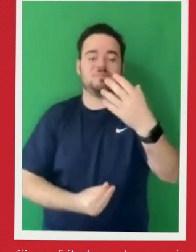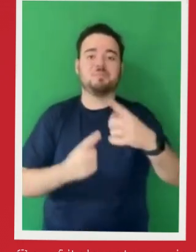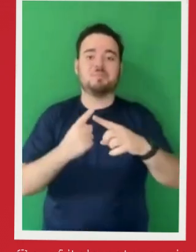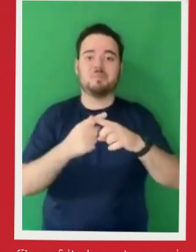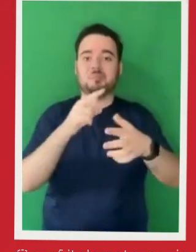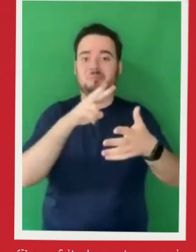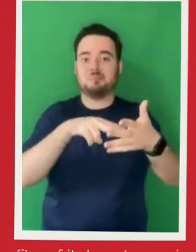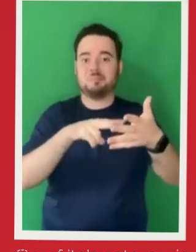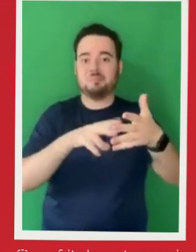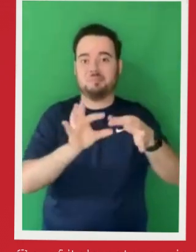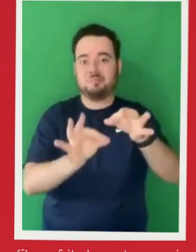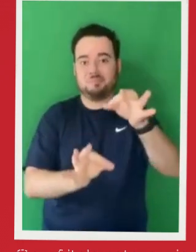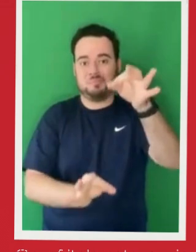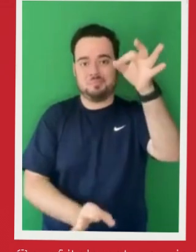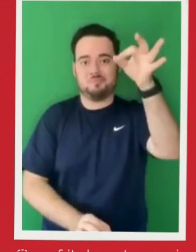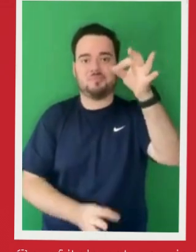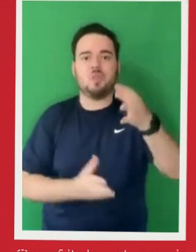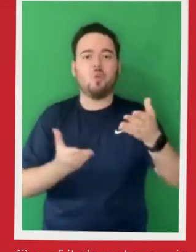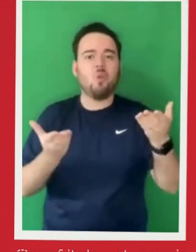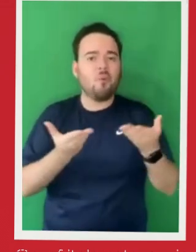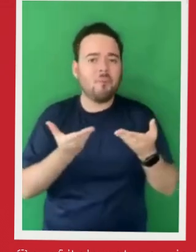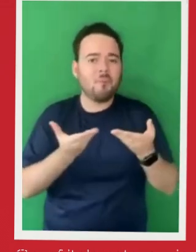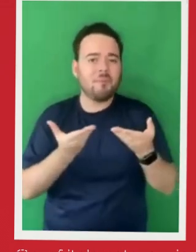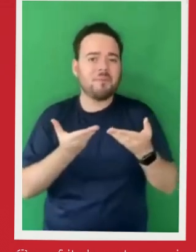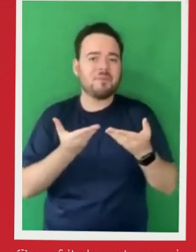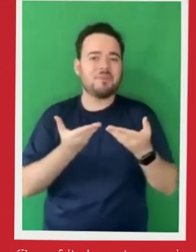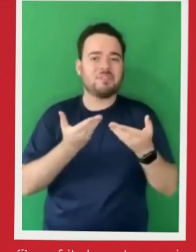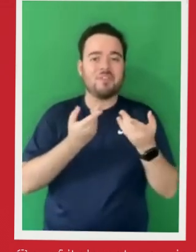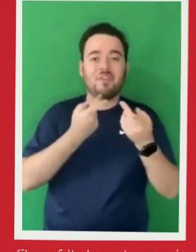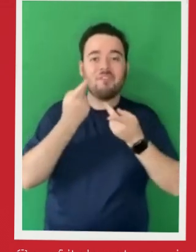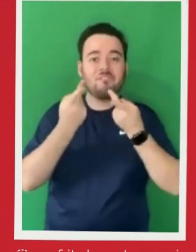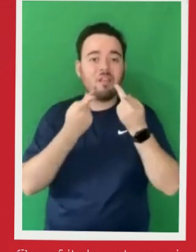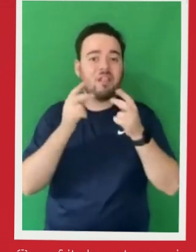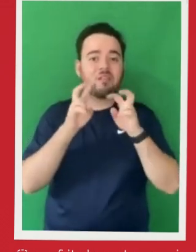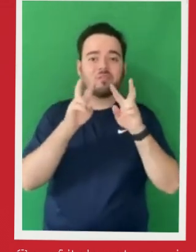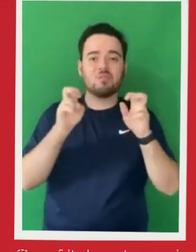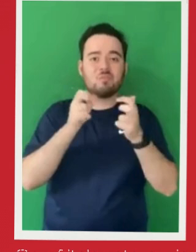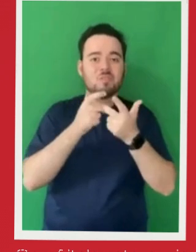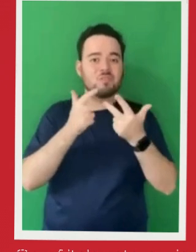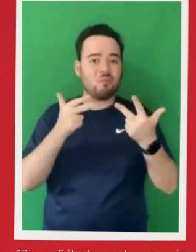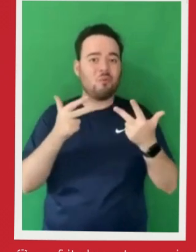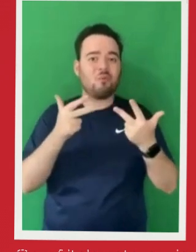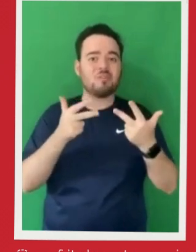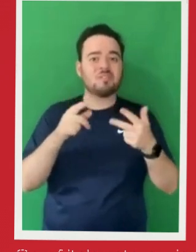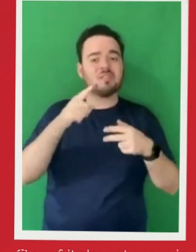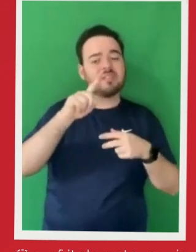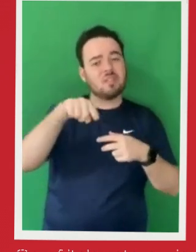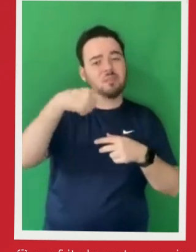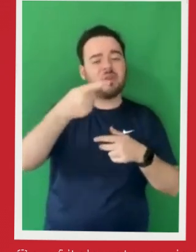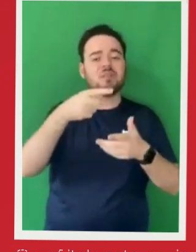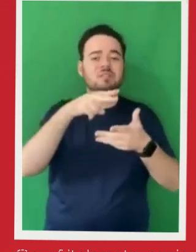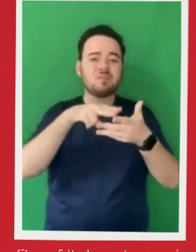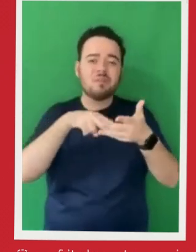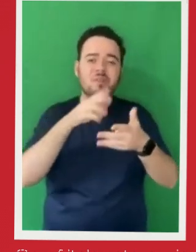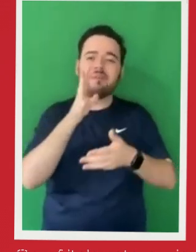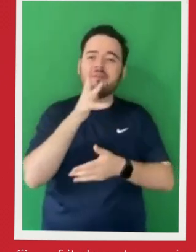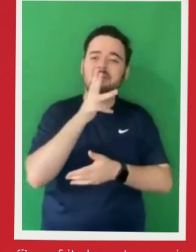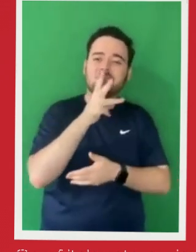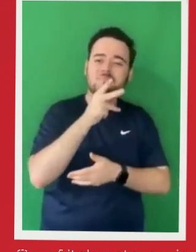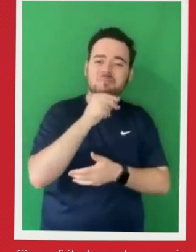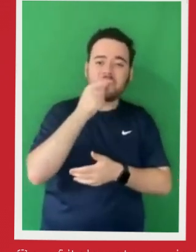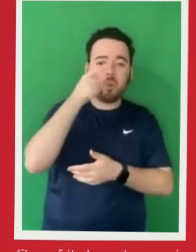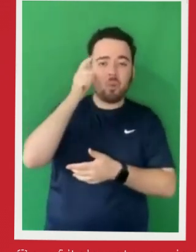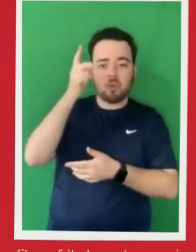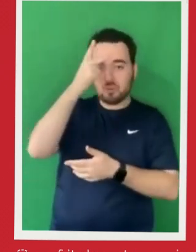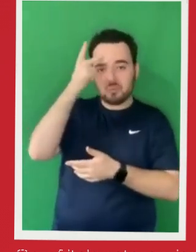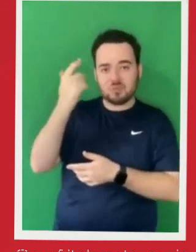fugido pela quantidade de leitura. Mas lembra que hoje é o momento de falar sobre as coisas e que vocês vão ler